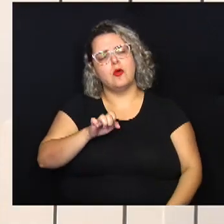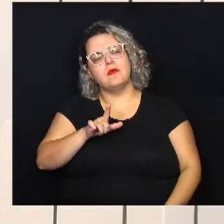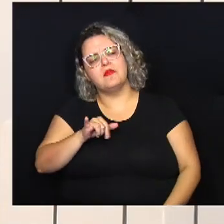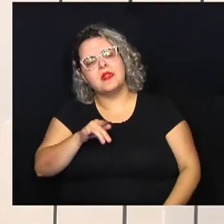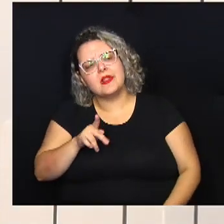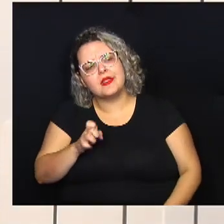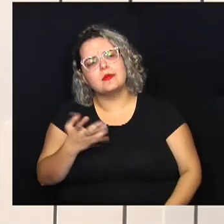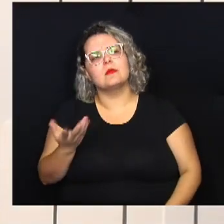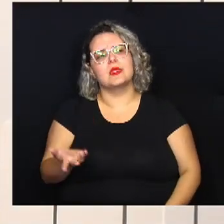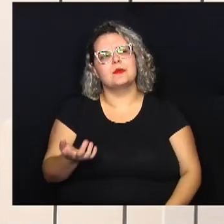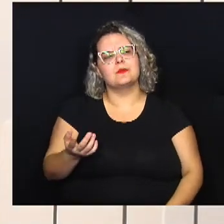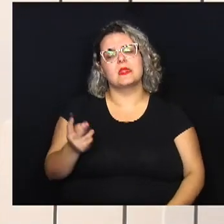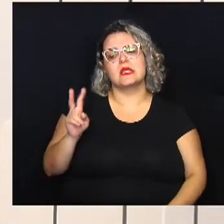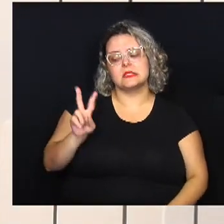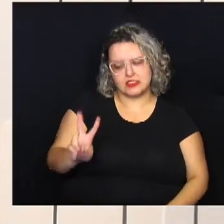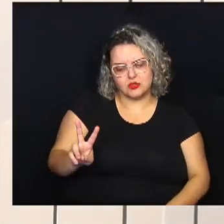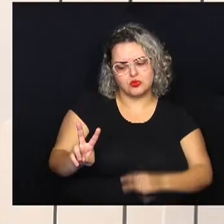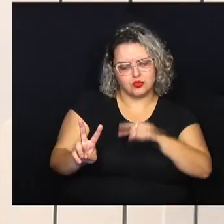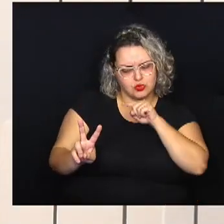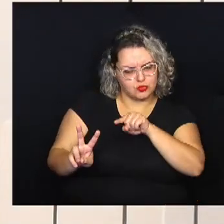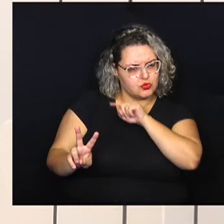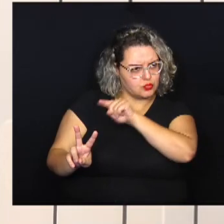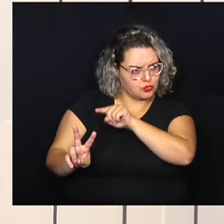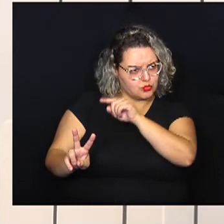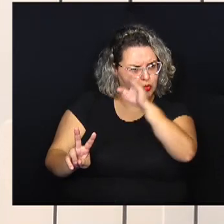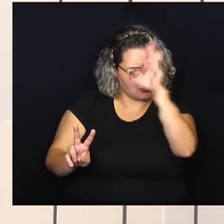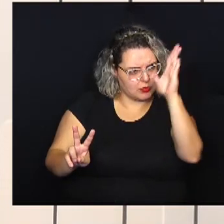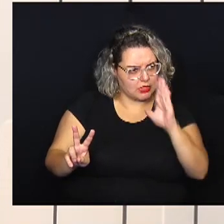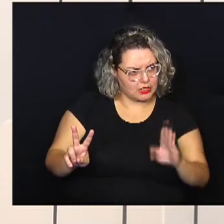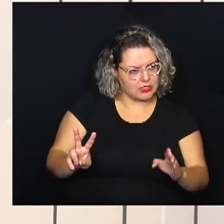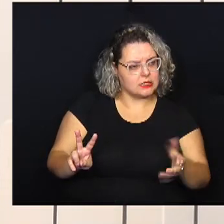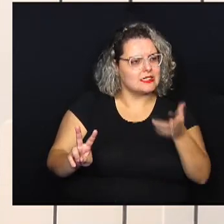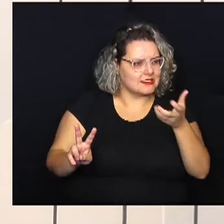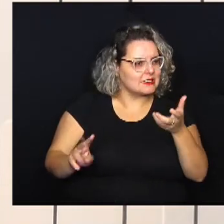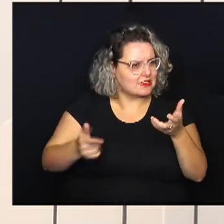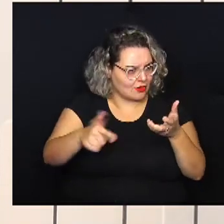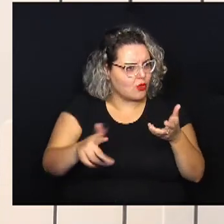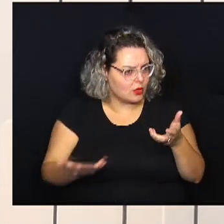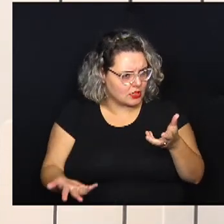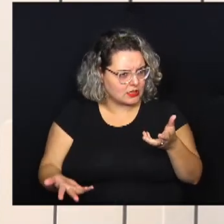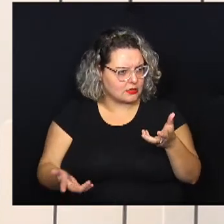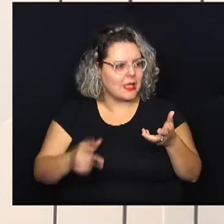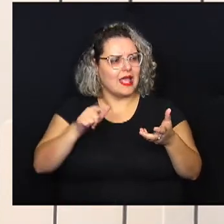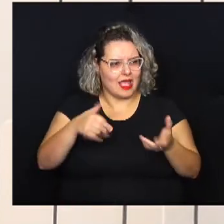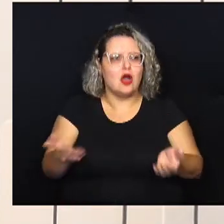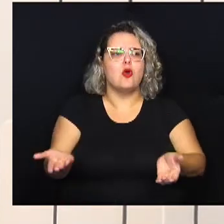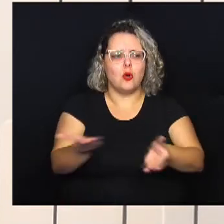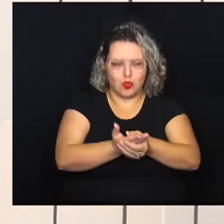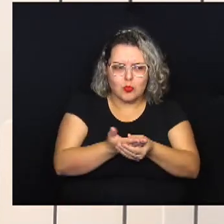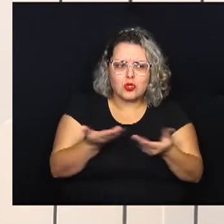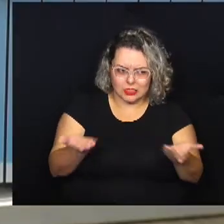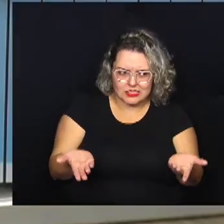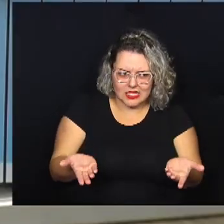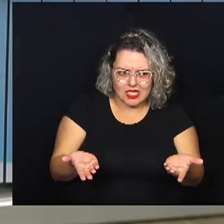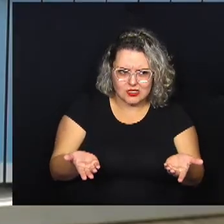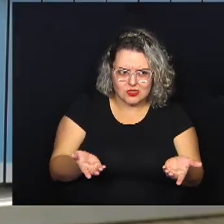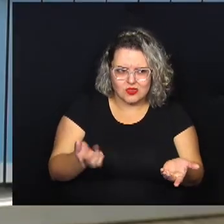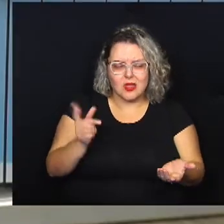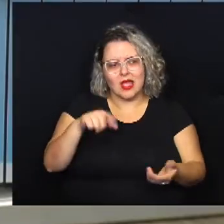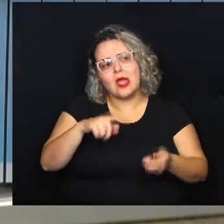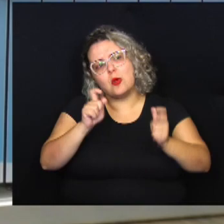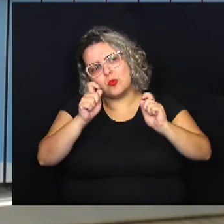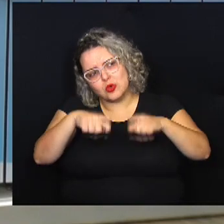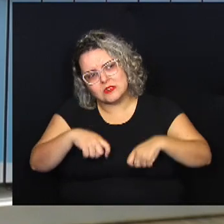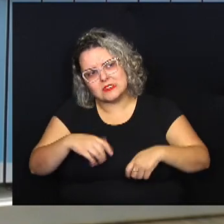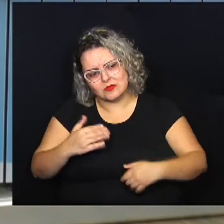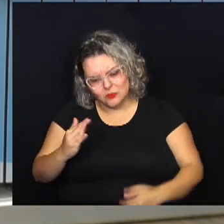caso dessas brasileiras, se elas quiserem levar este assunto adiante, cabe um processo, portanto, seria um possível